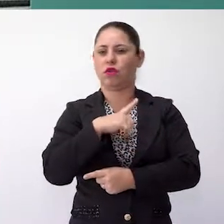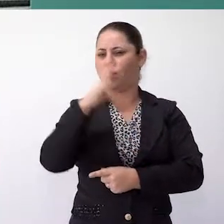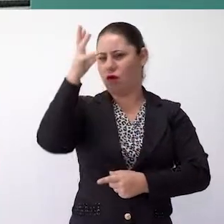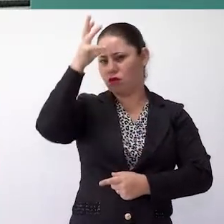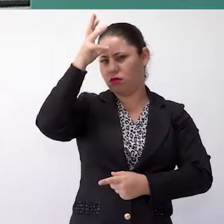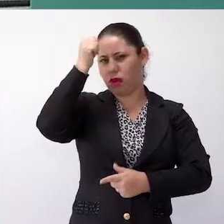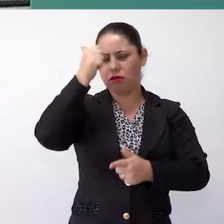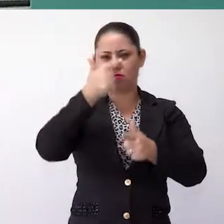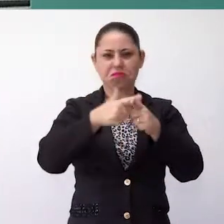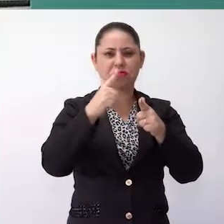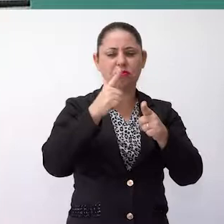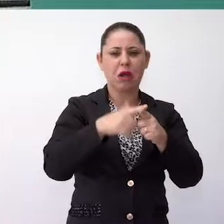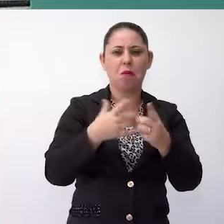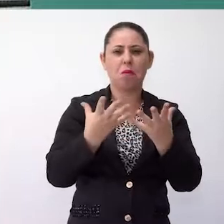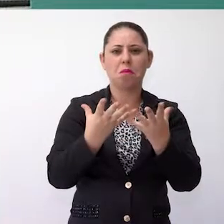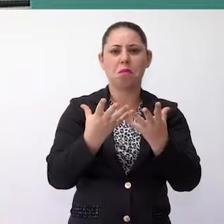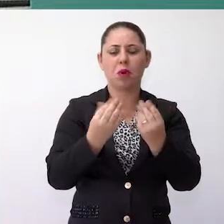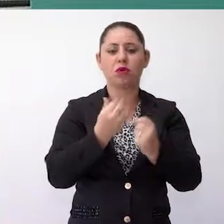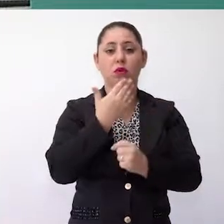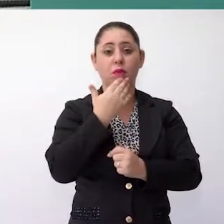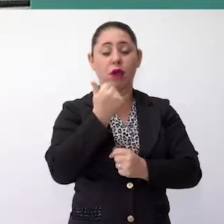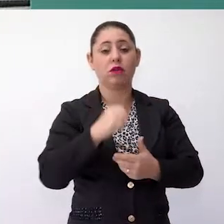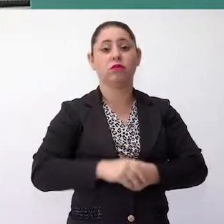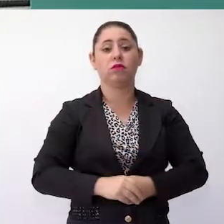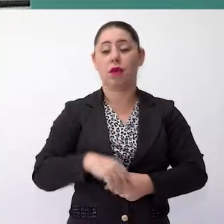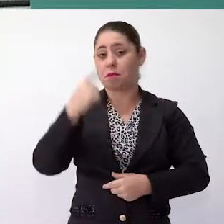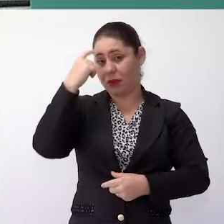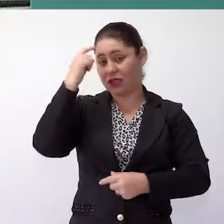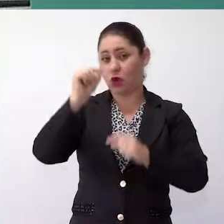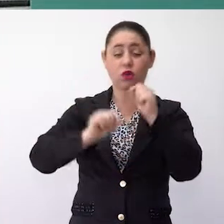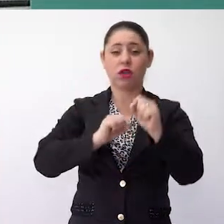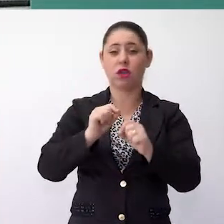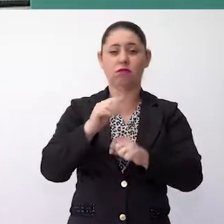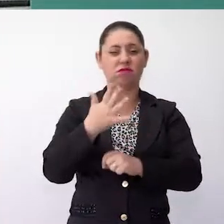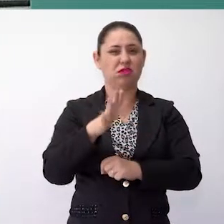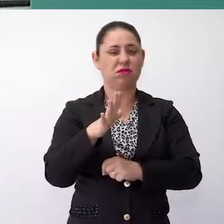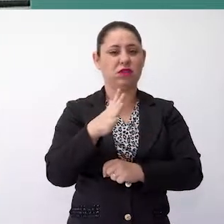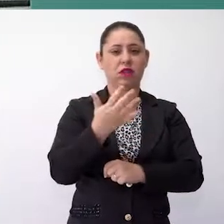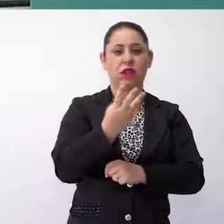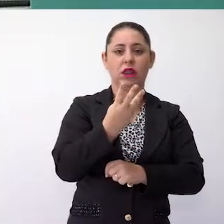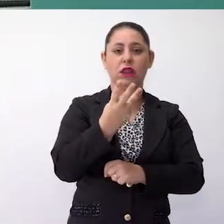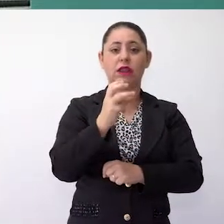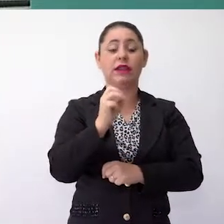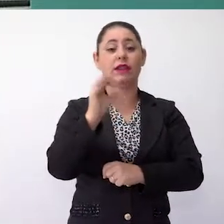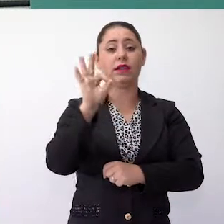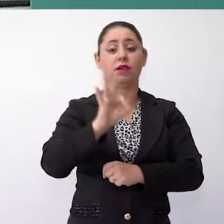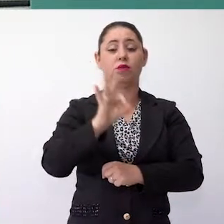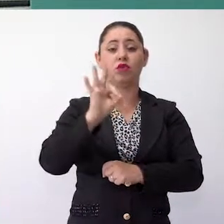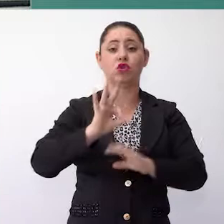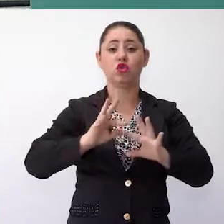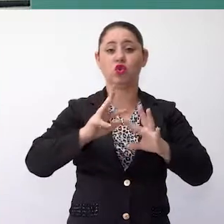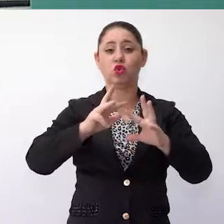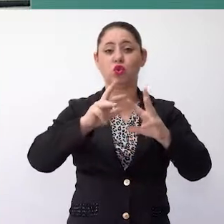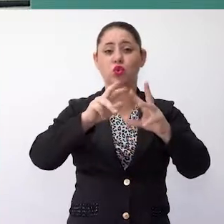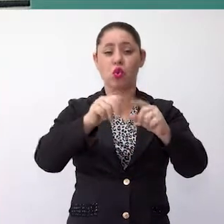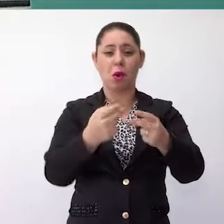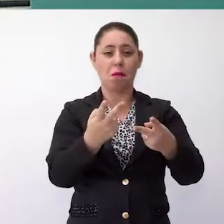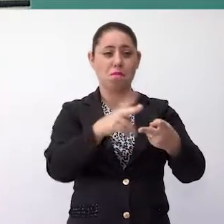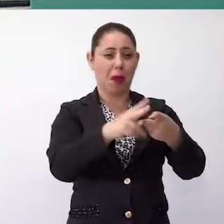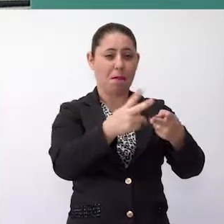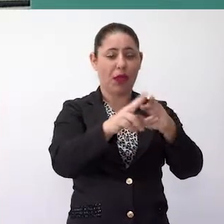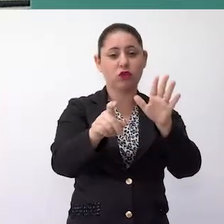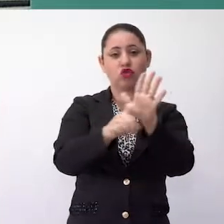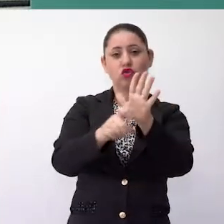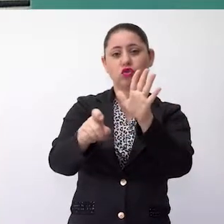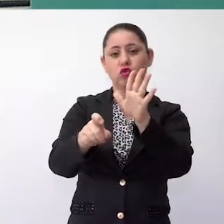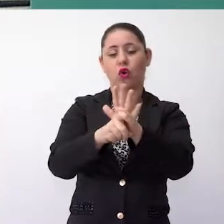resultados realmente muito expressivos. Para se ter uma ideia, representa cerca de 30% de tudo que o DOF apreendeu em relação a